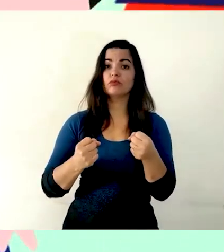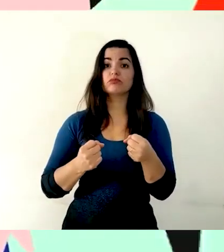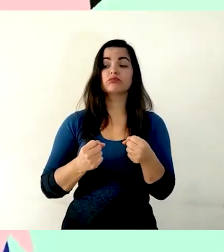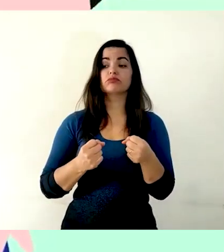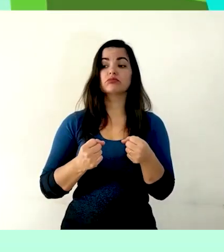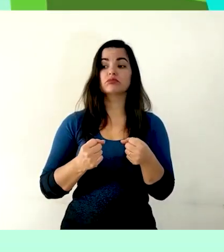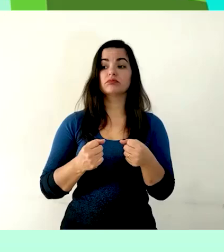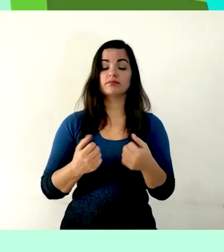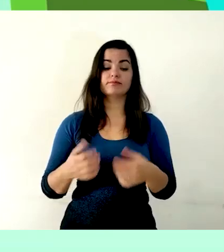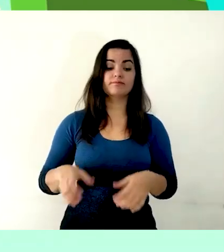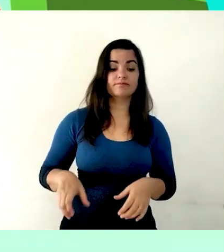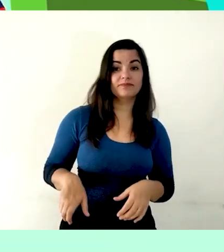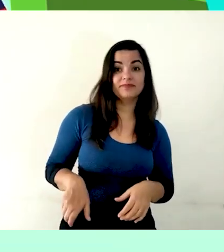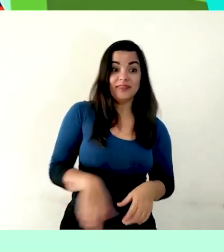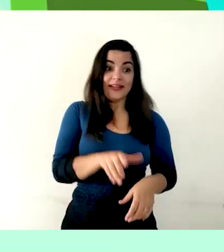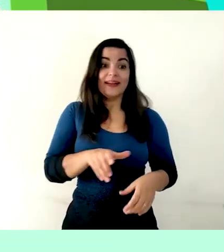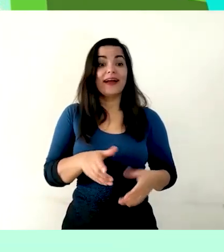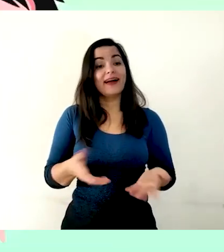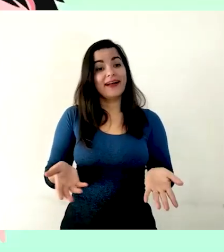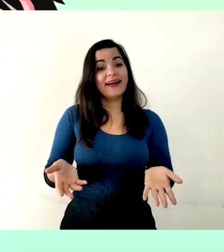quebrado.